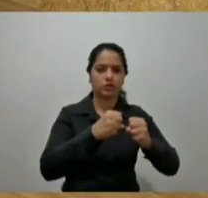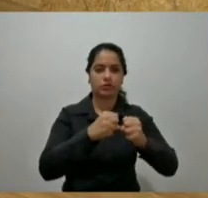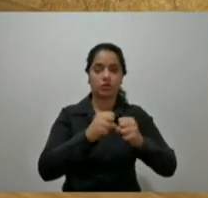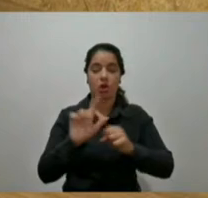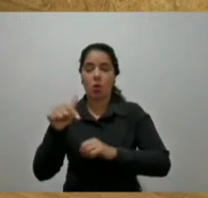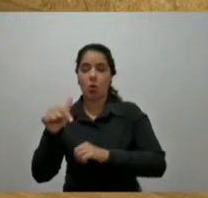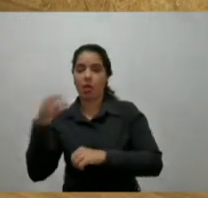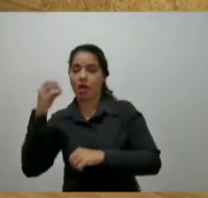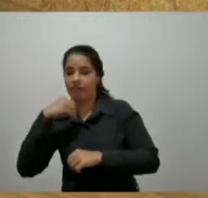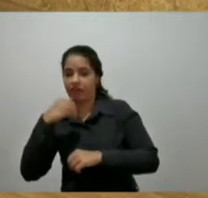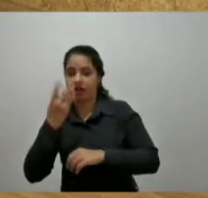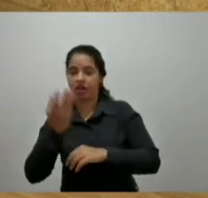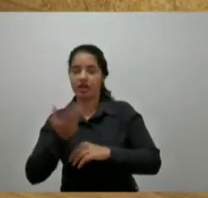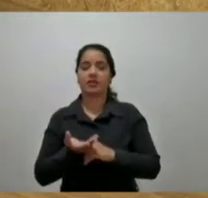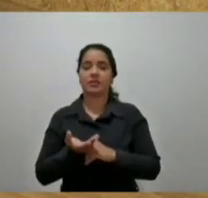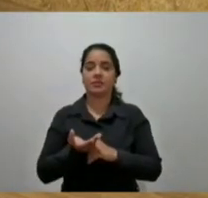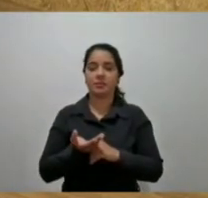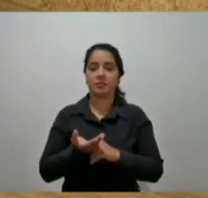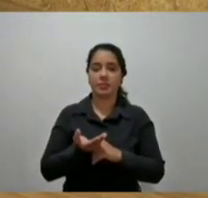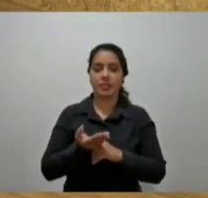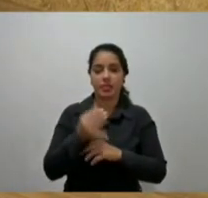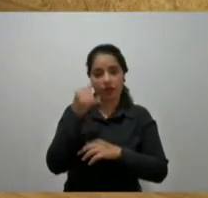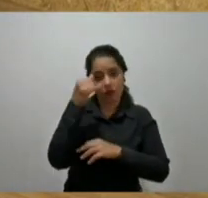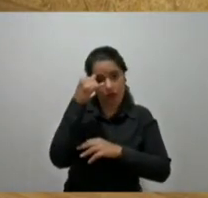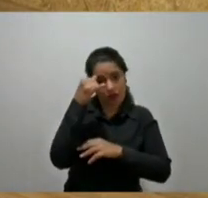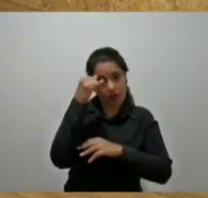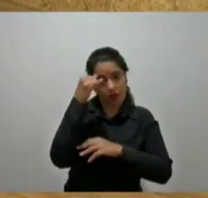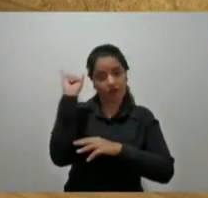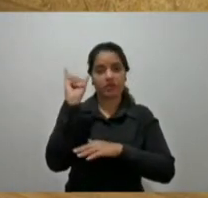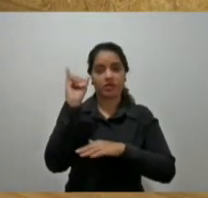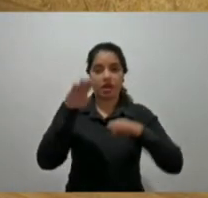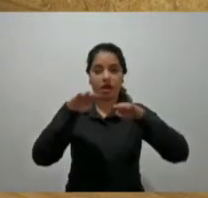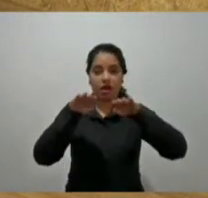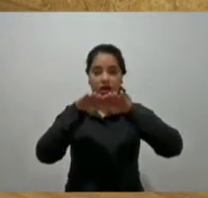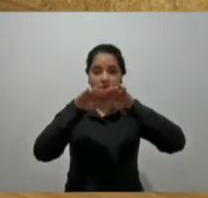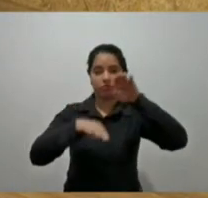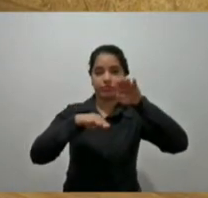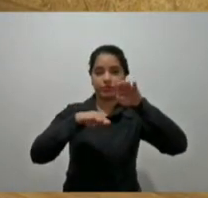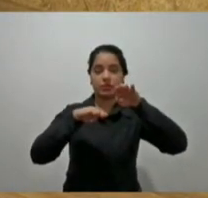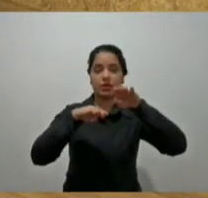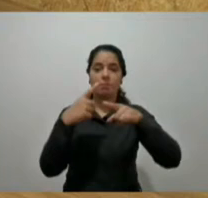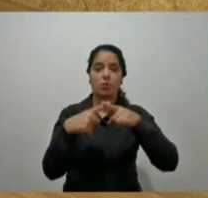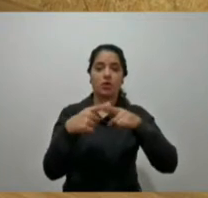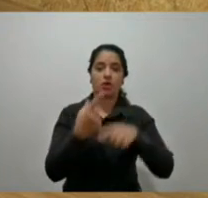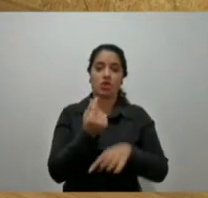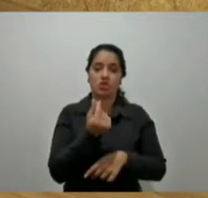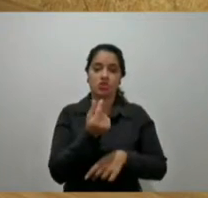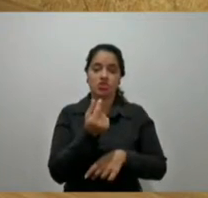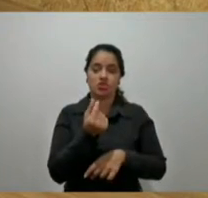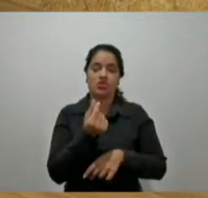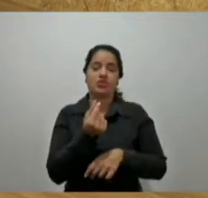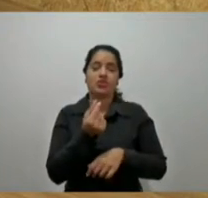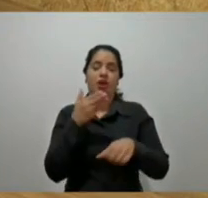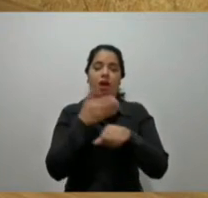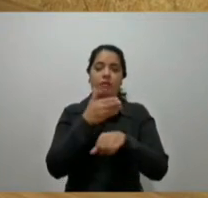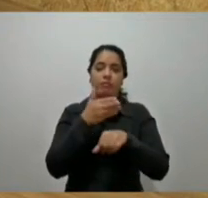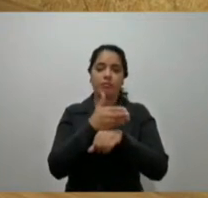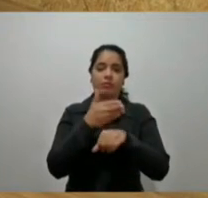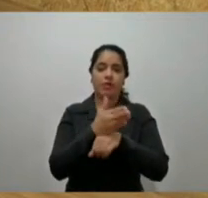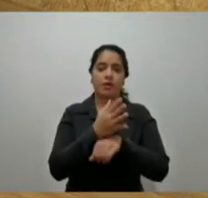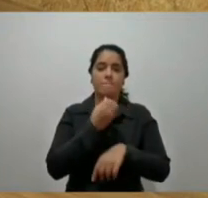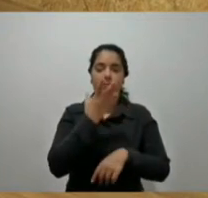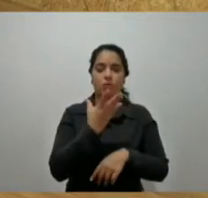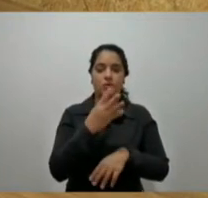exemplo, e evitar que aumentar a desigualdade, porque quem tem dinheiro tem acesso à boa educação, quem não tem dinheiro não tem acesso à boa educação. Tentar, então,